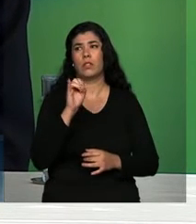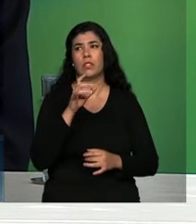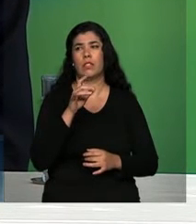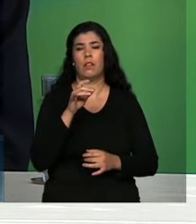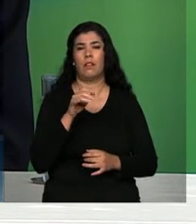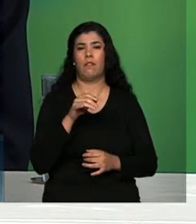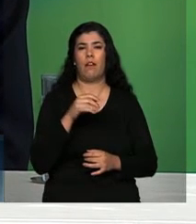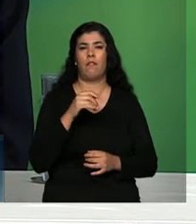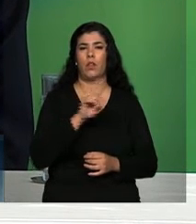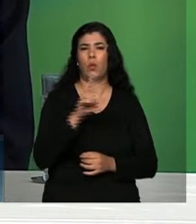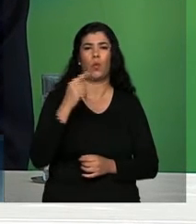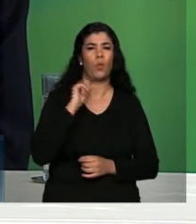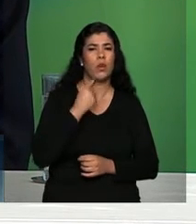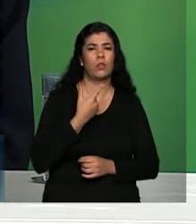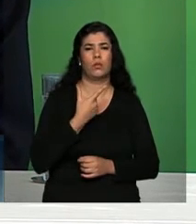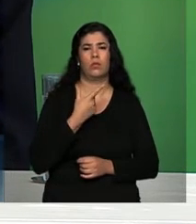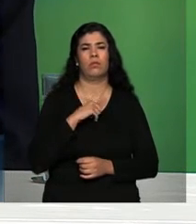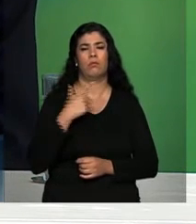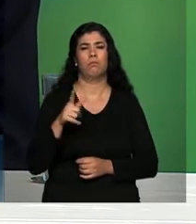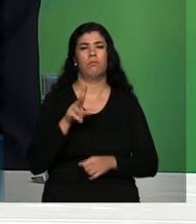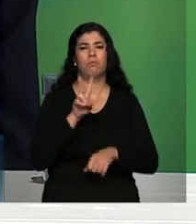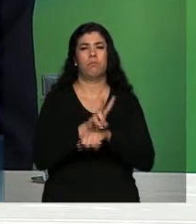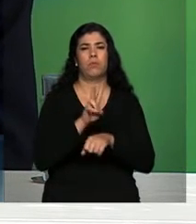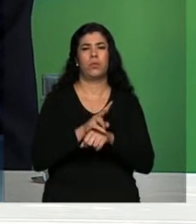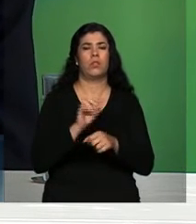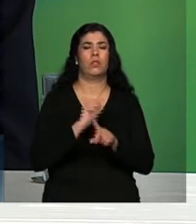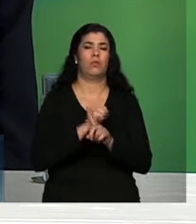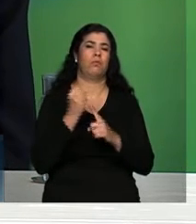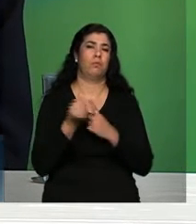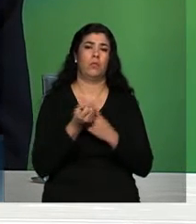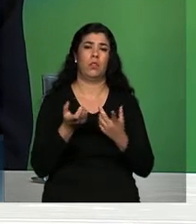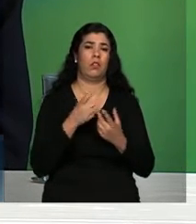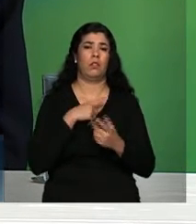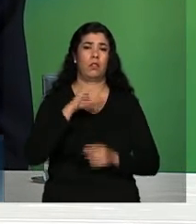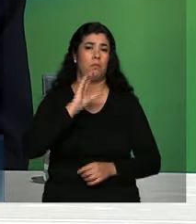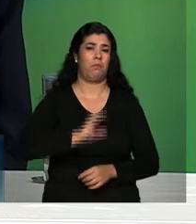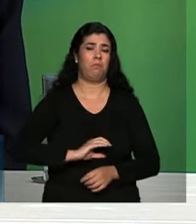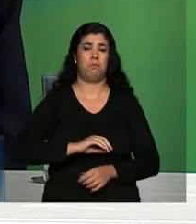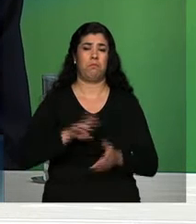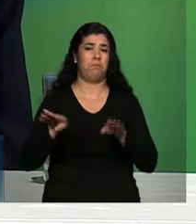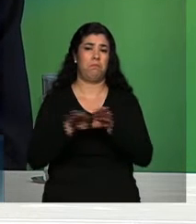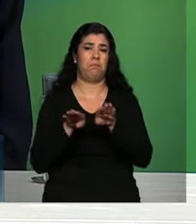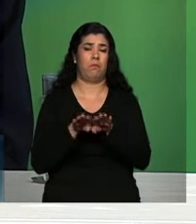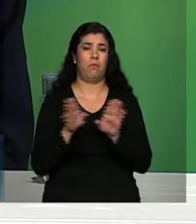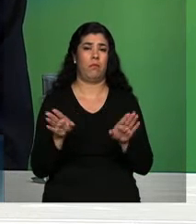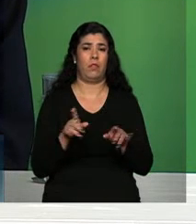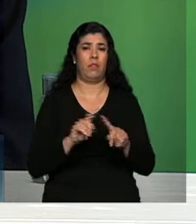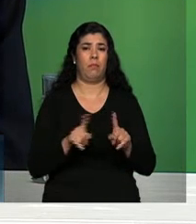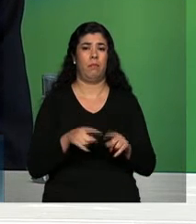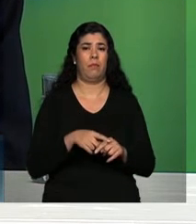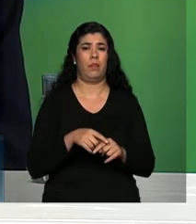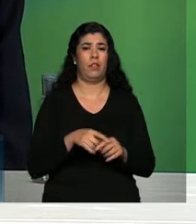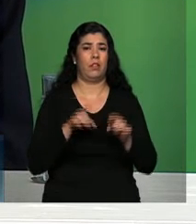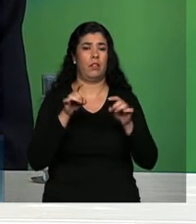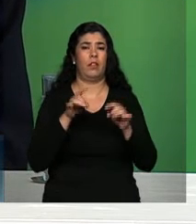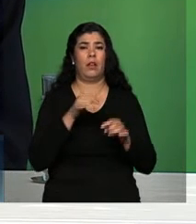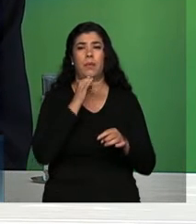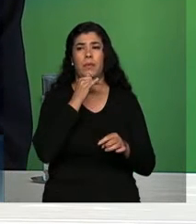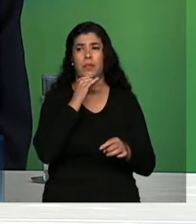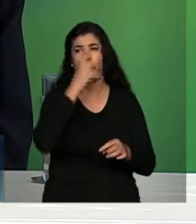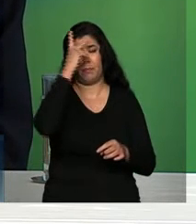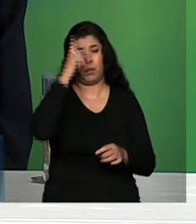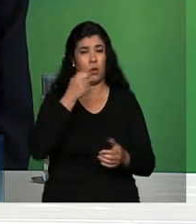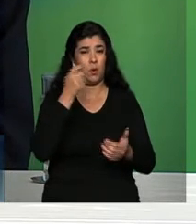não tem acesso à rede de proteção social? Não, ele tem como um cidadão comum. Um cidadão comum, mas não tem aposentadoria, não tem